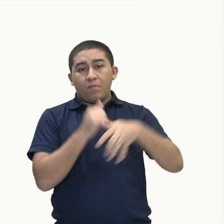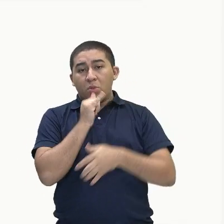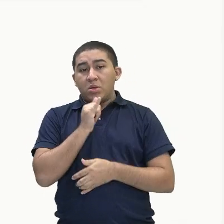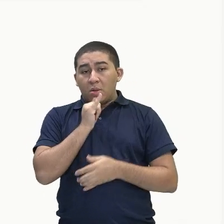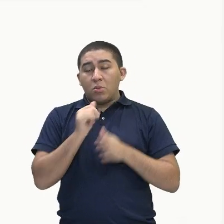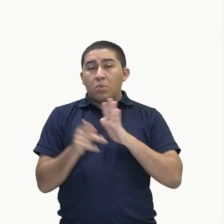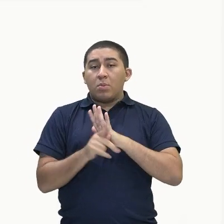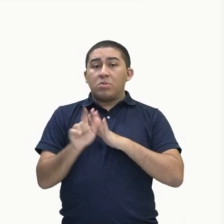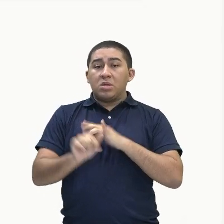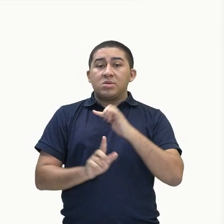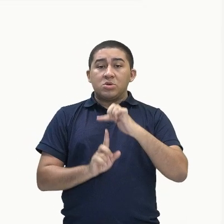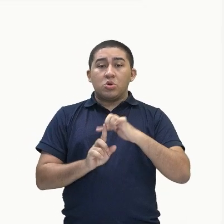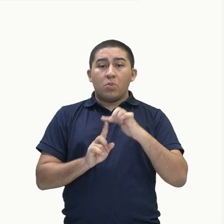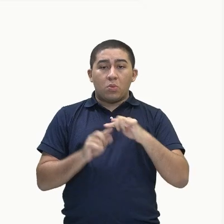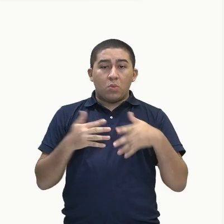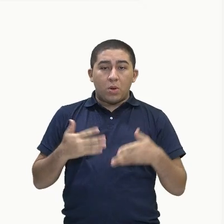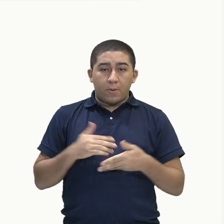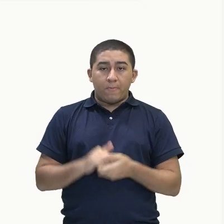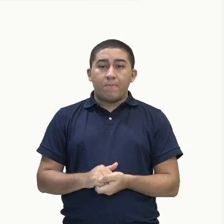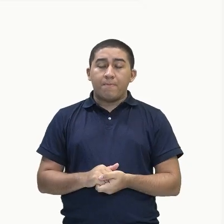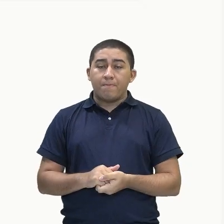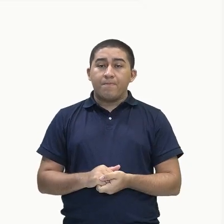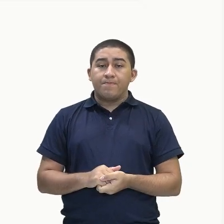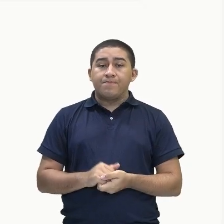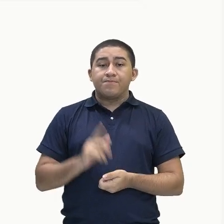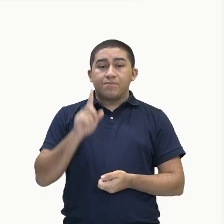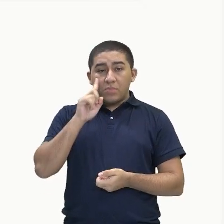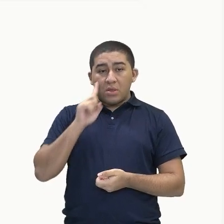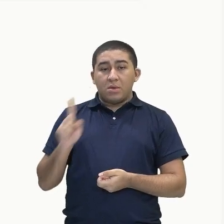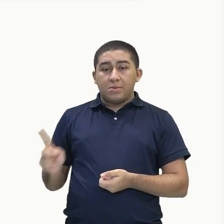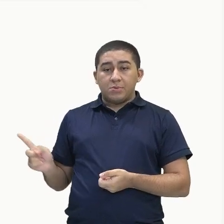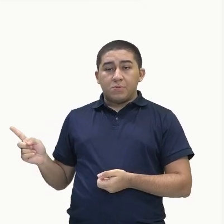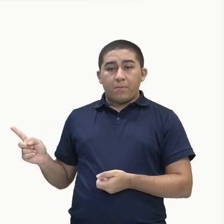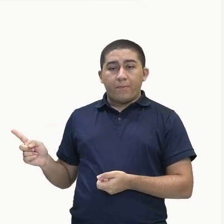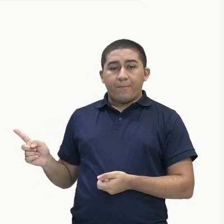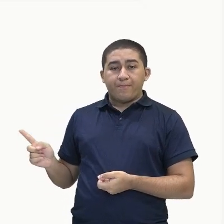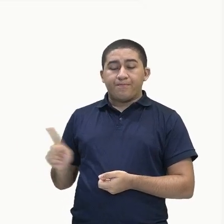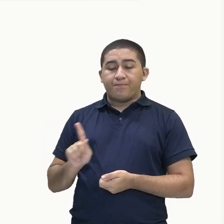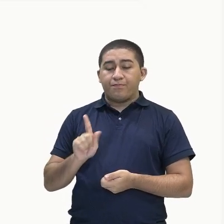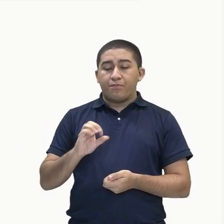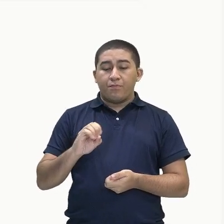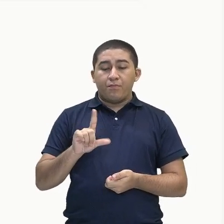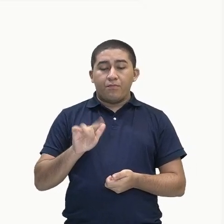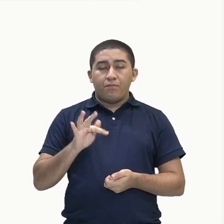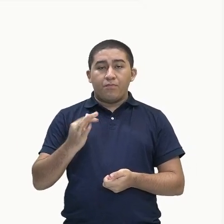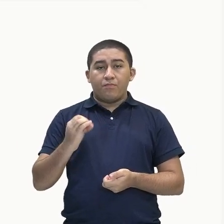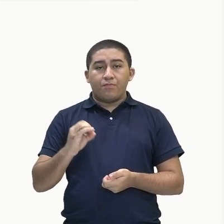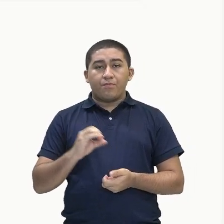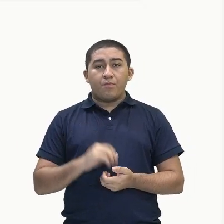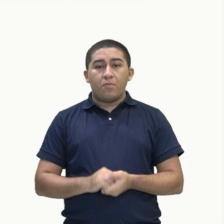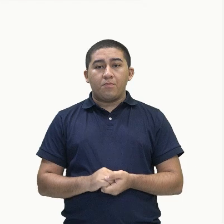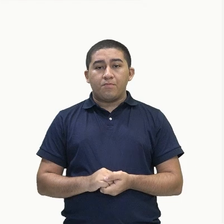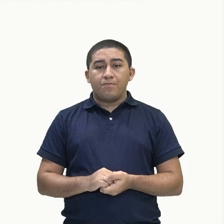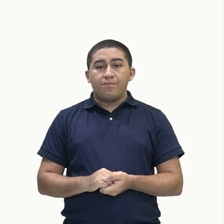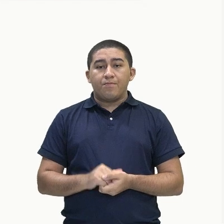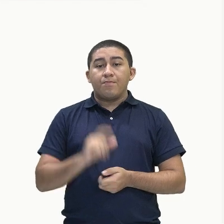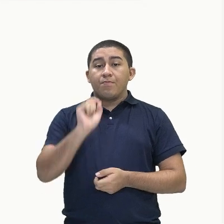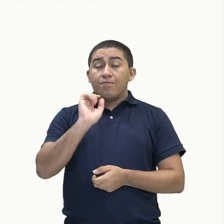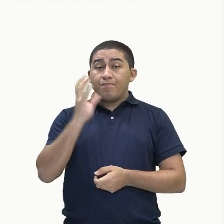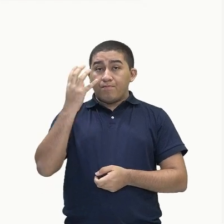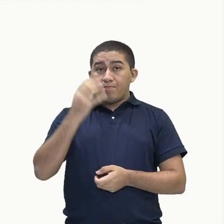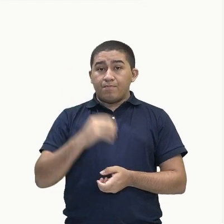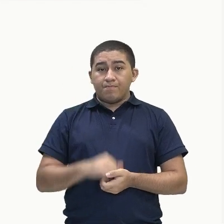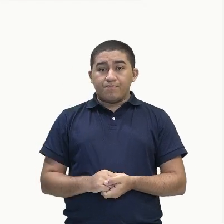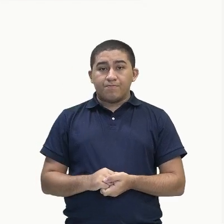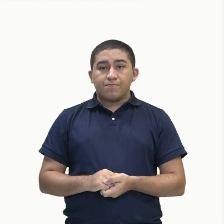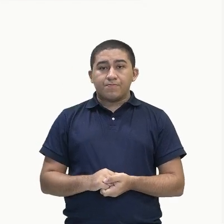de corrente superficial é a corrente do Golfo. Bem, na corrente do Golfo, o que acontece? É uma